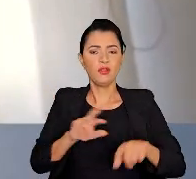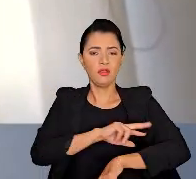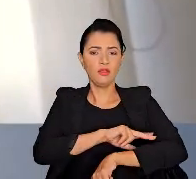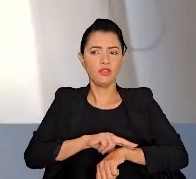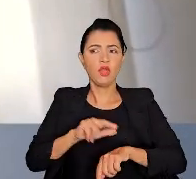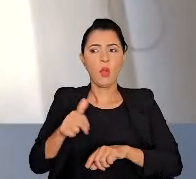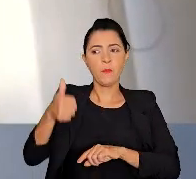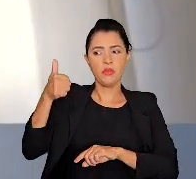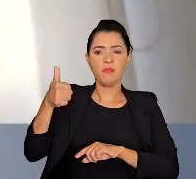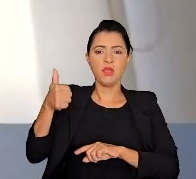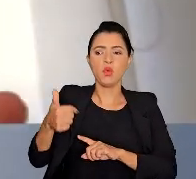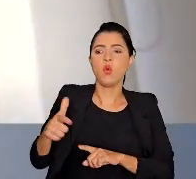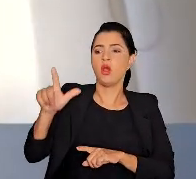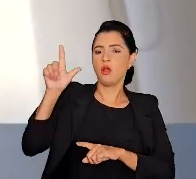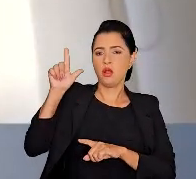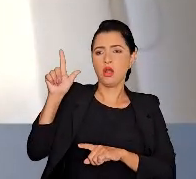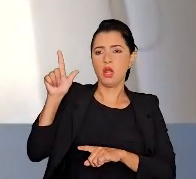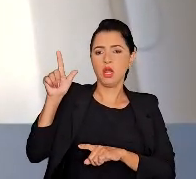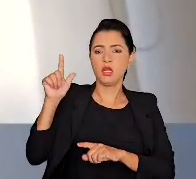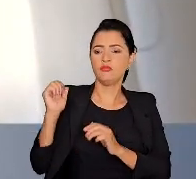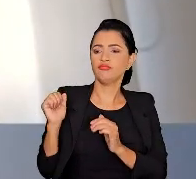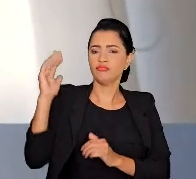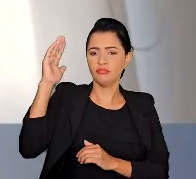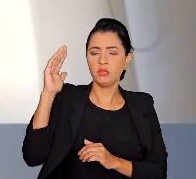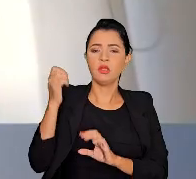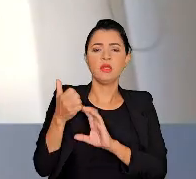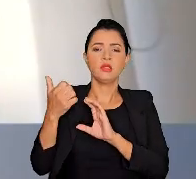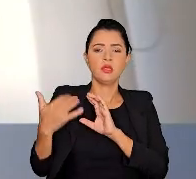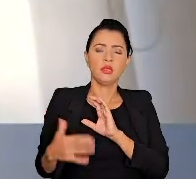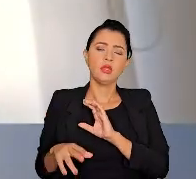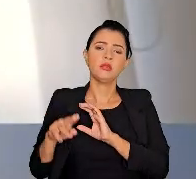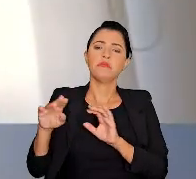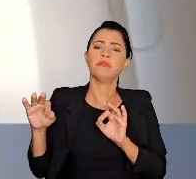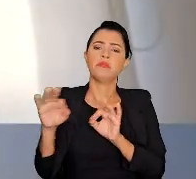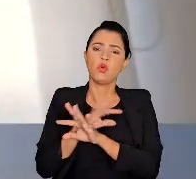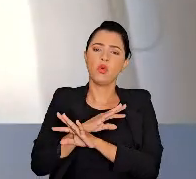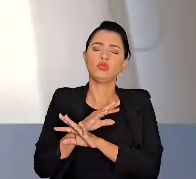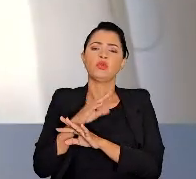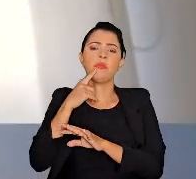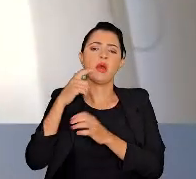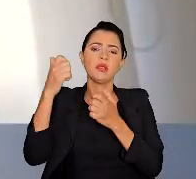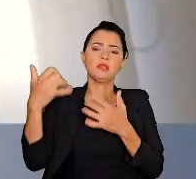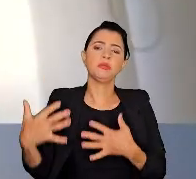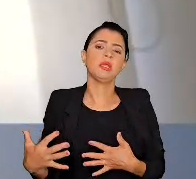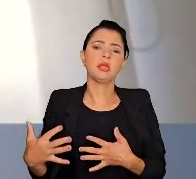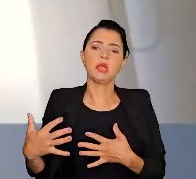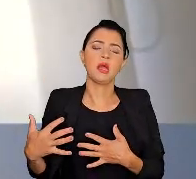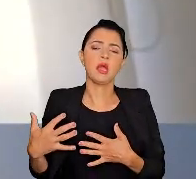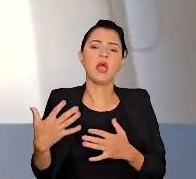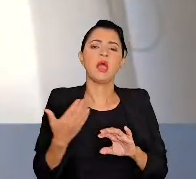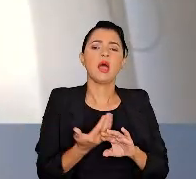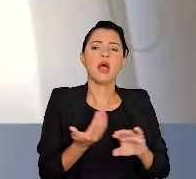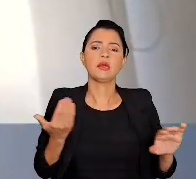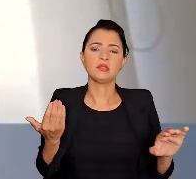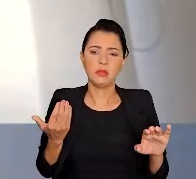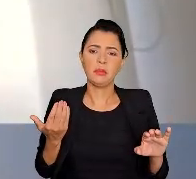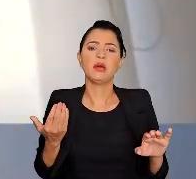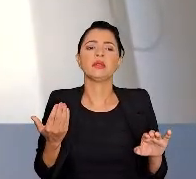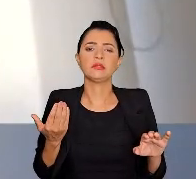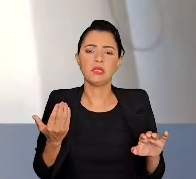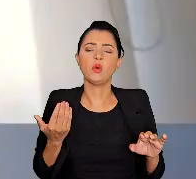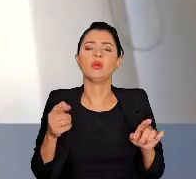inferior, nefasta, infecta, características suficientes para justificar a segregação e o extermínio.